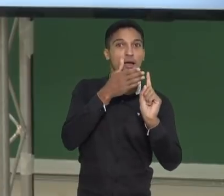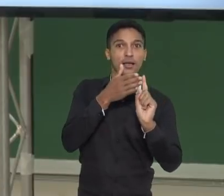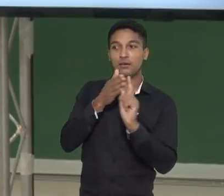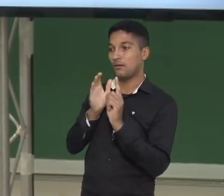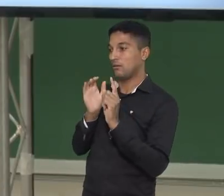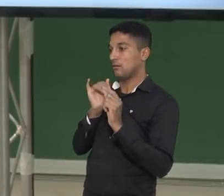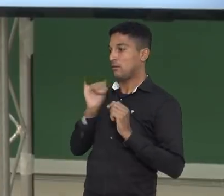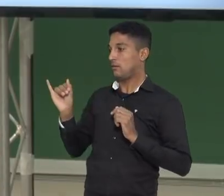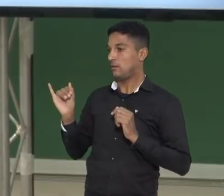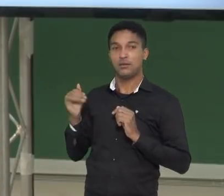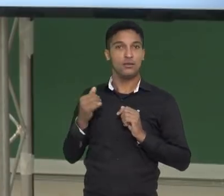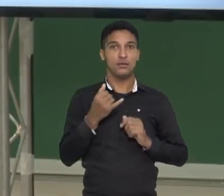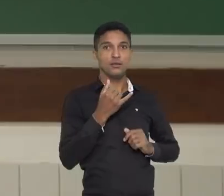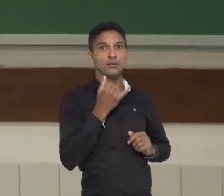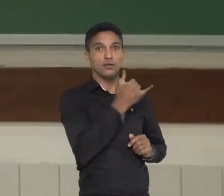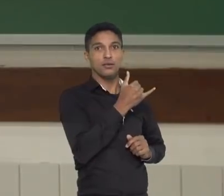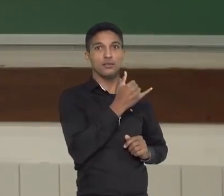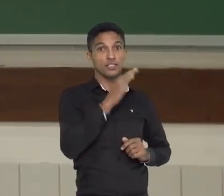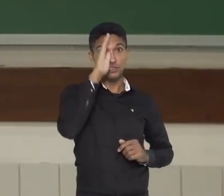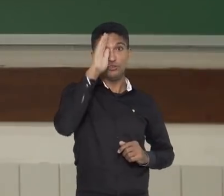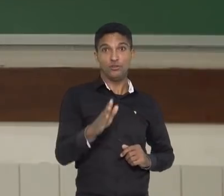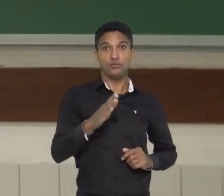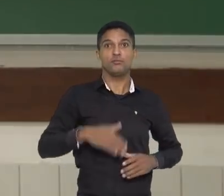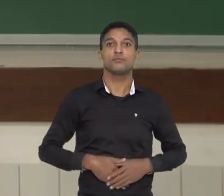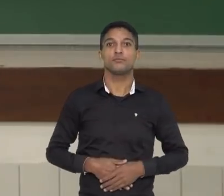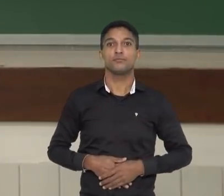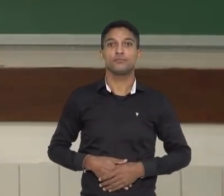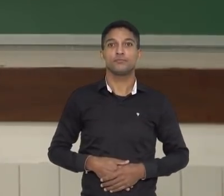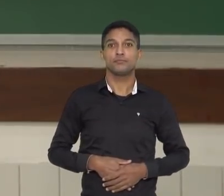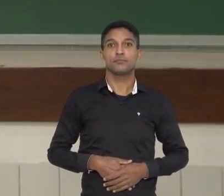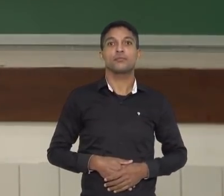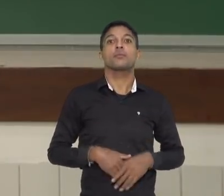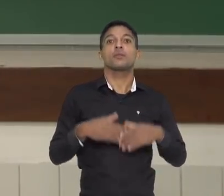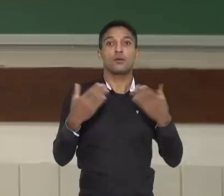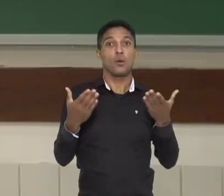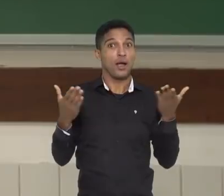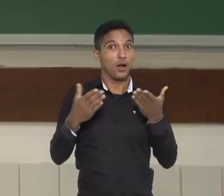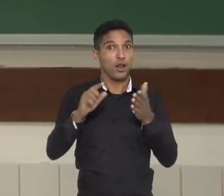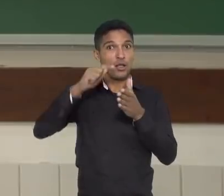continuar? Então, aqui nós vamos nos